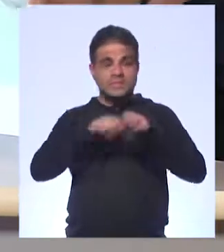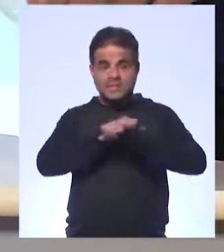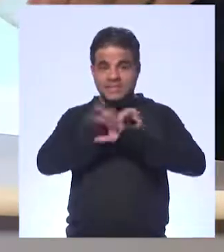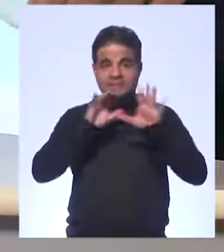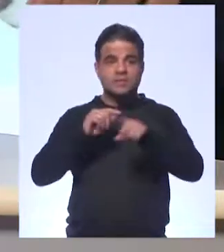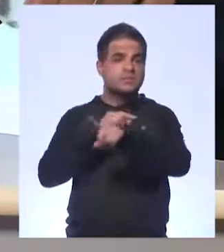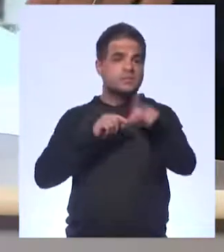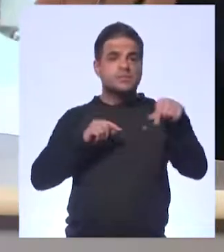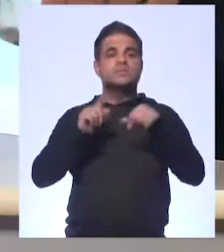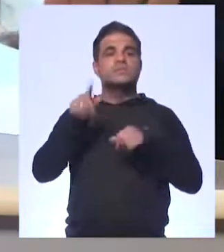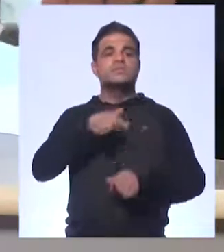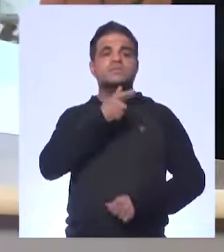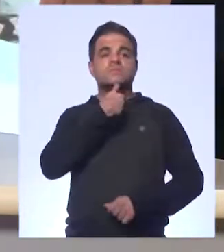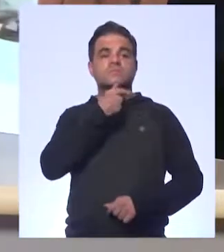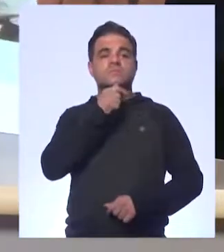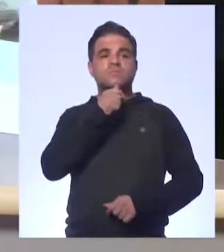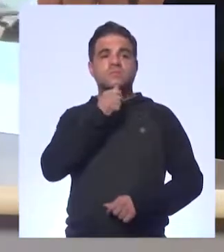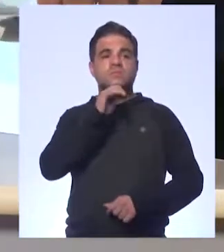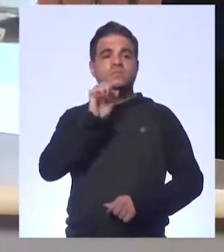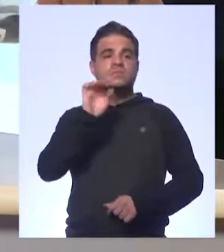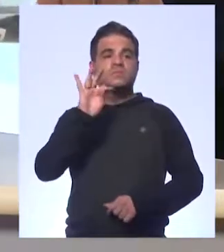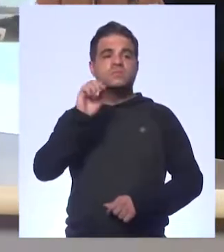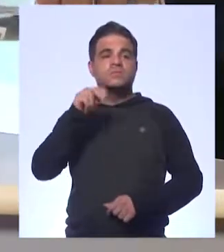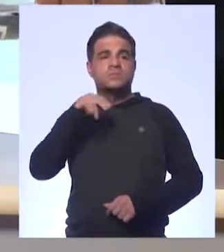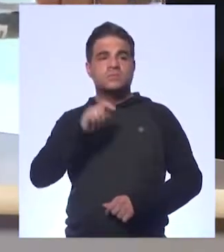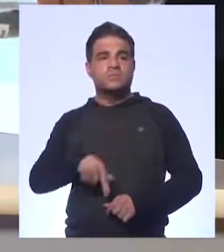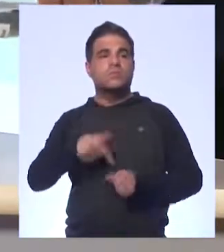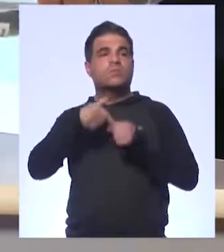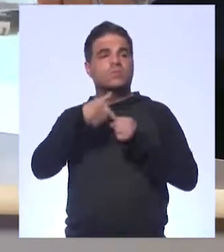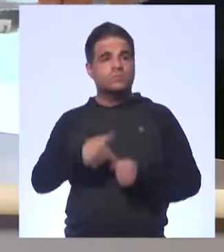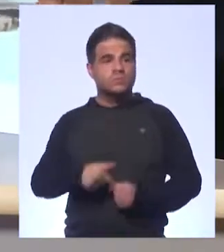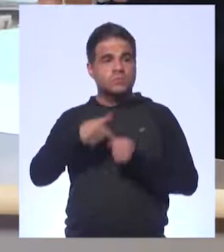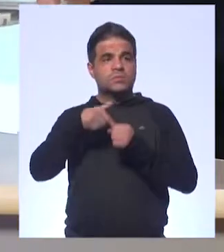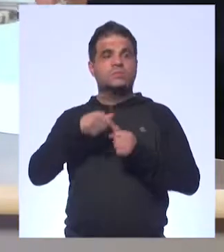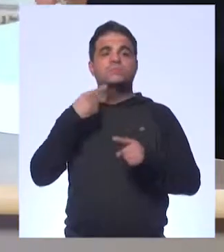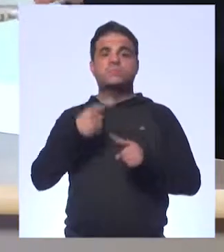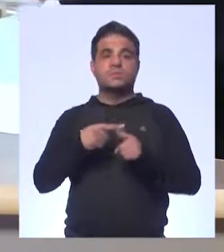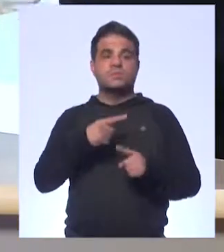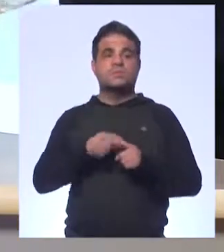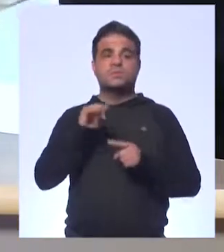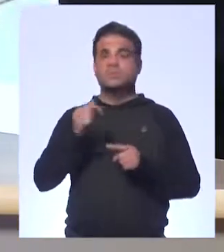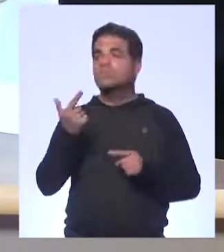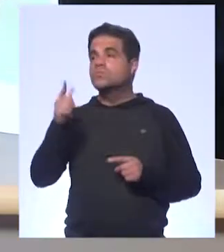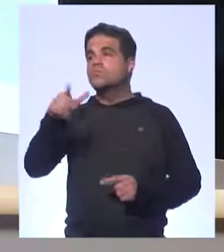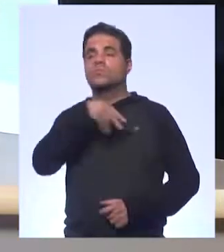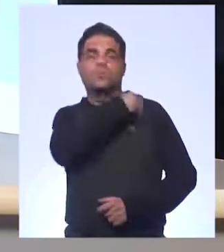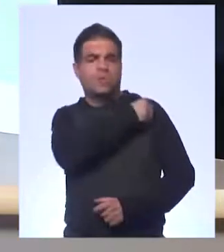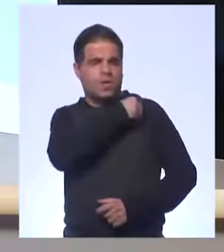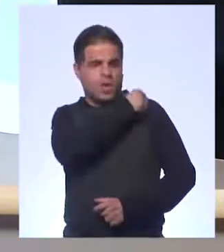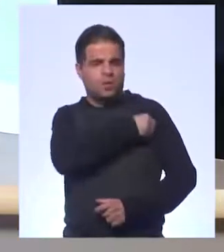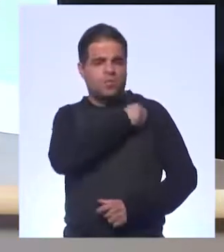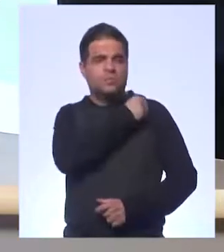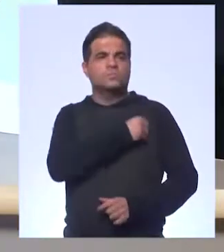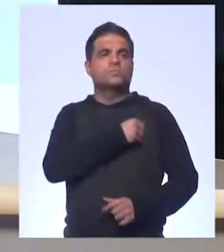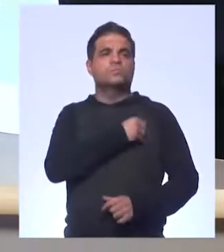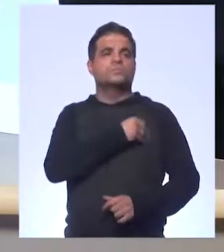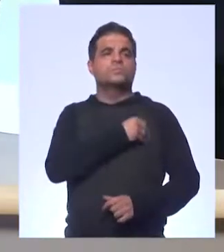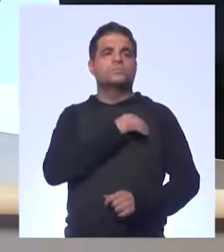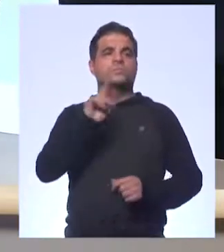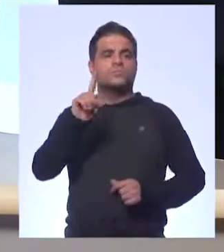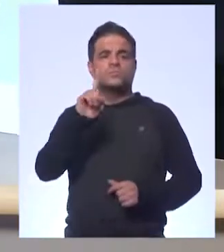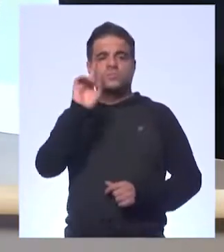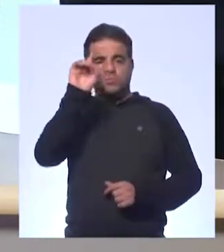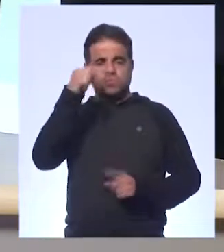álcool é o álcool etanol, o combustível. Porque se eu usar um álcool com uma graduação, um